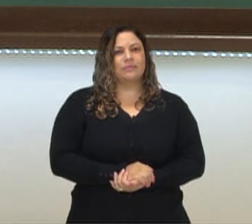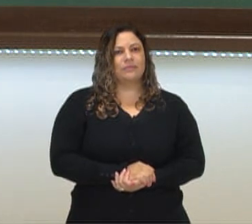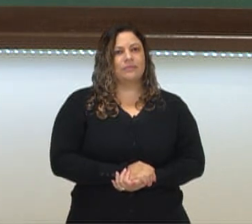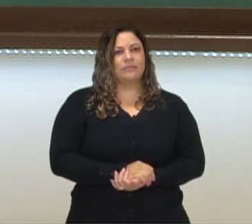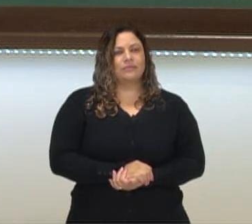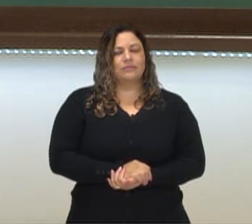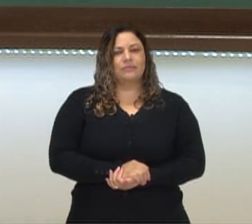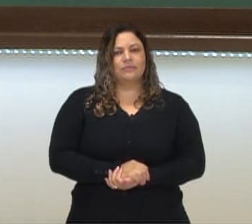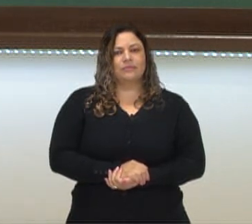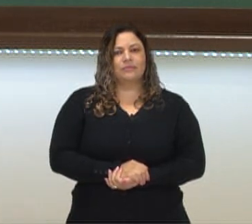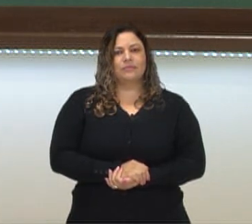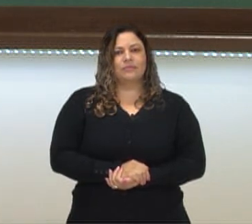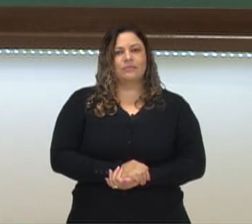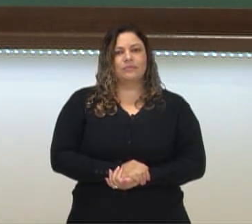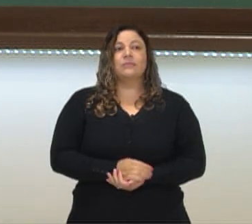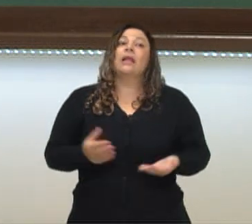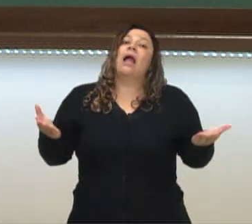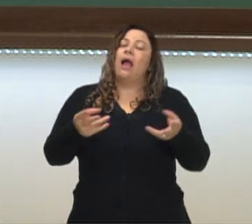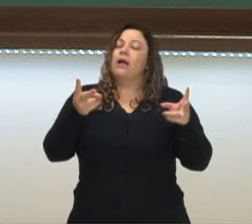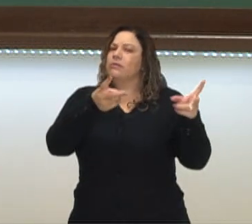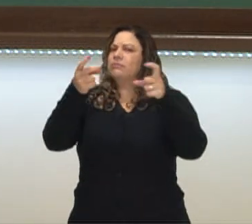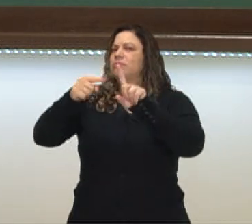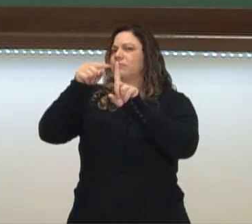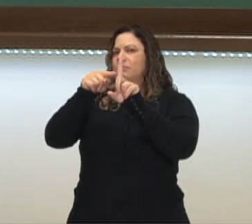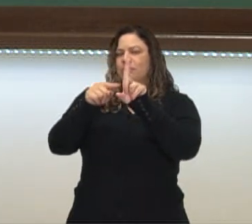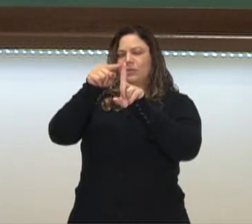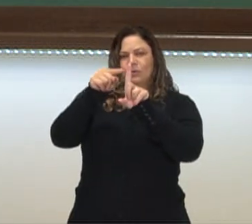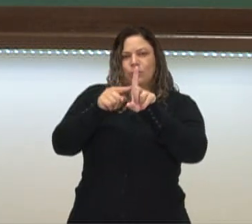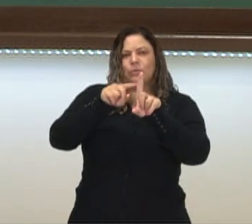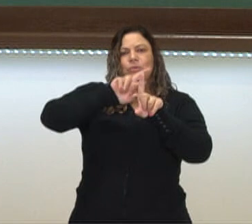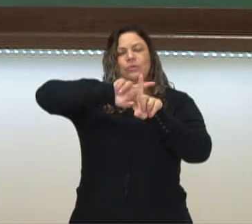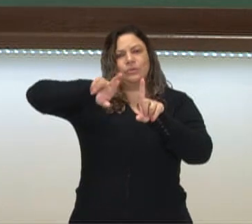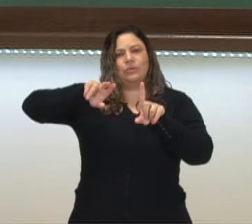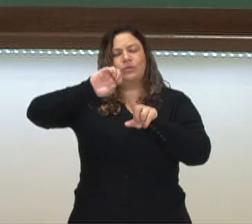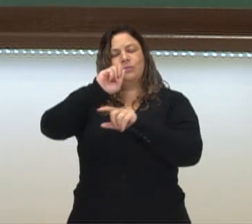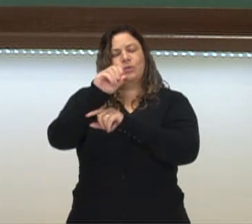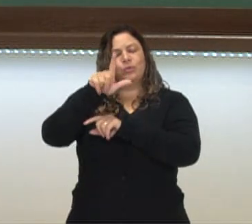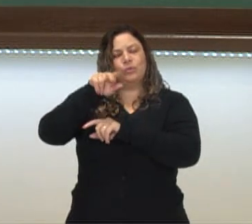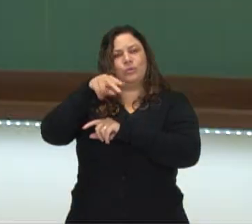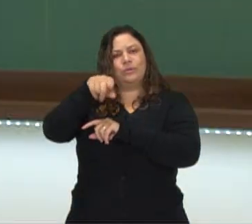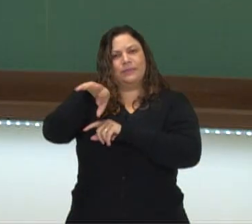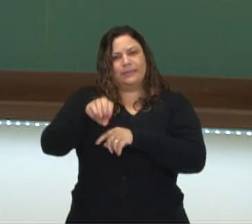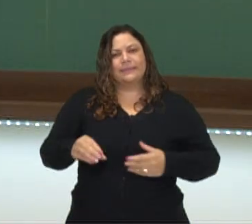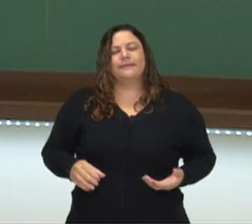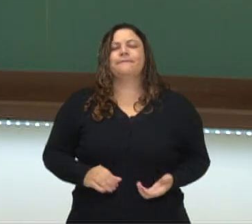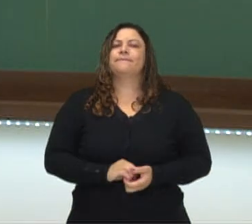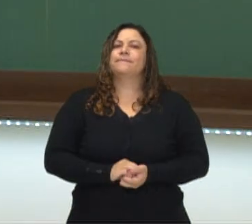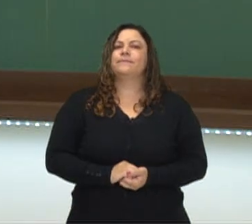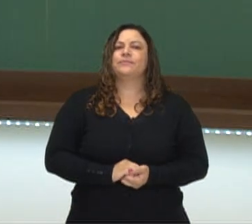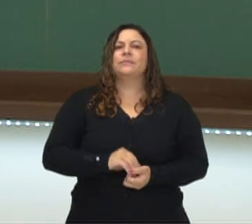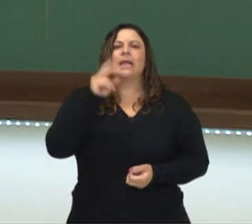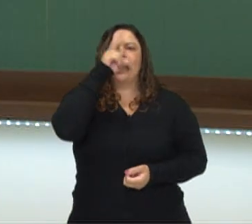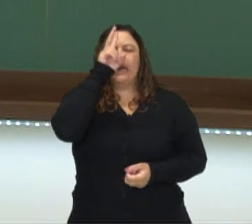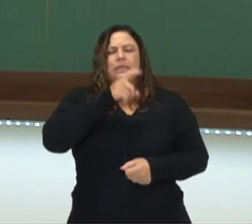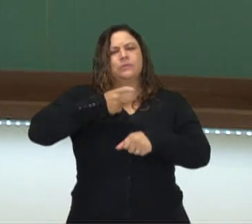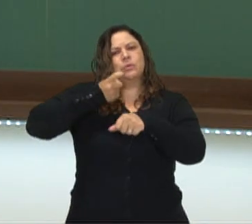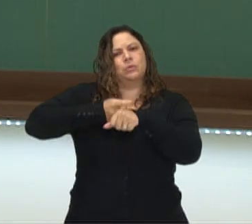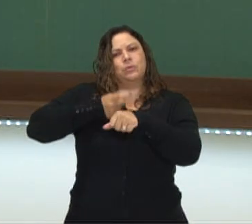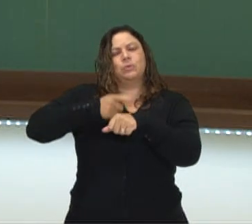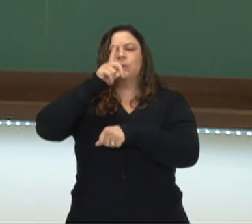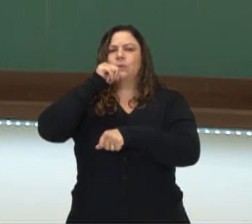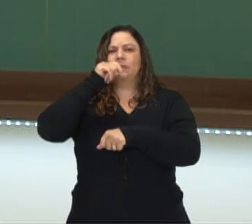Sim, as misturas homogêneas, elas são chamadas de soluções. E elas podem ser formadas tanto